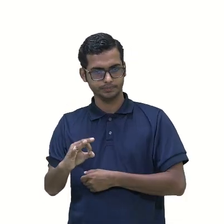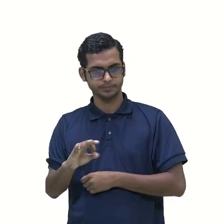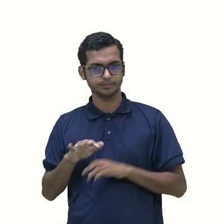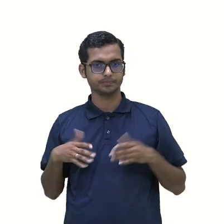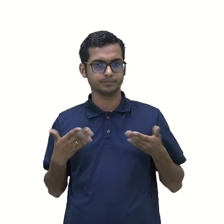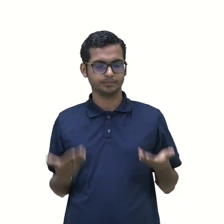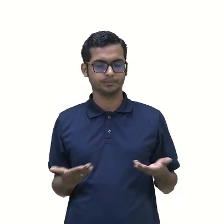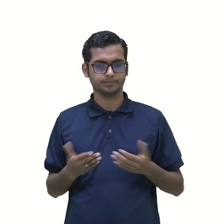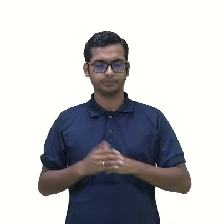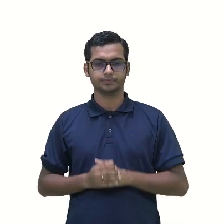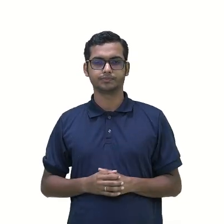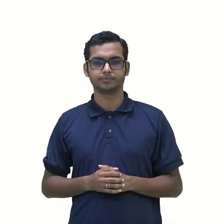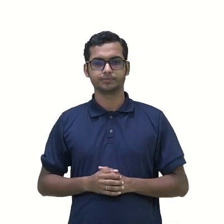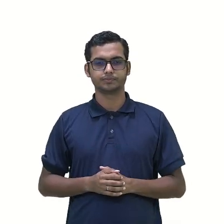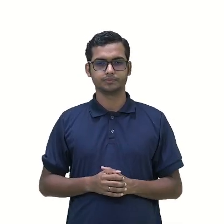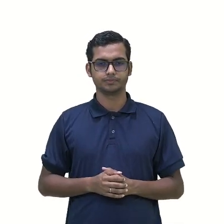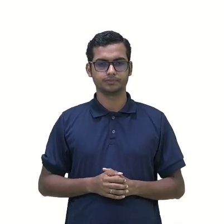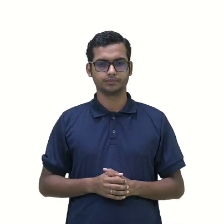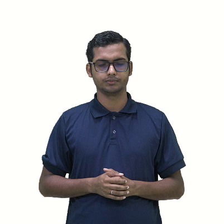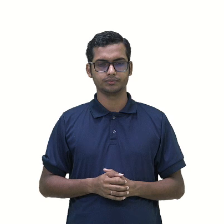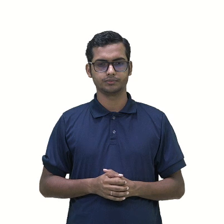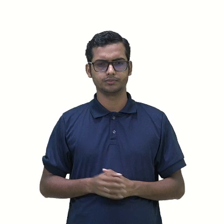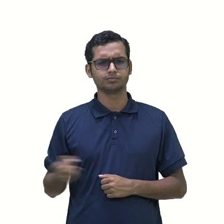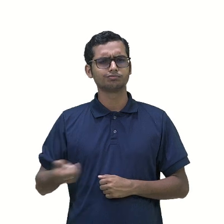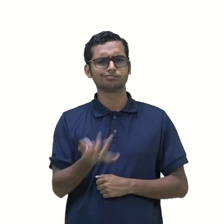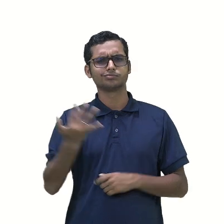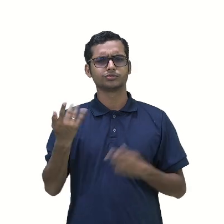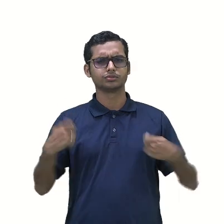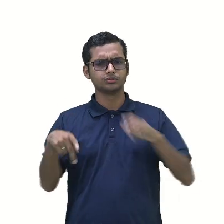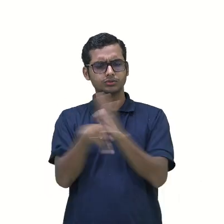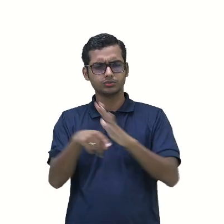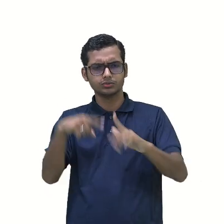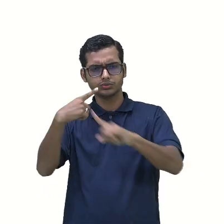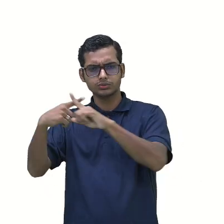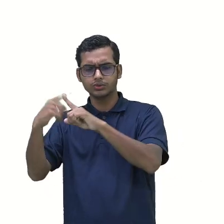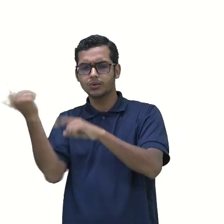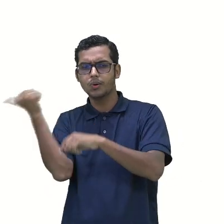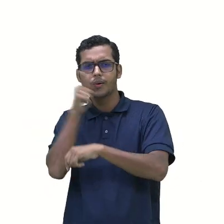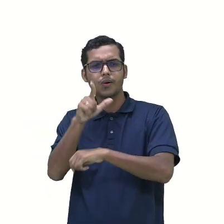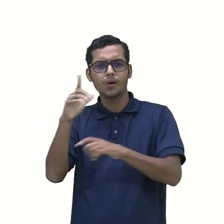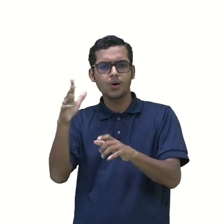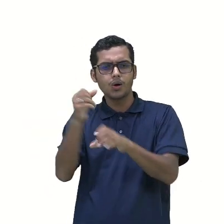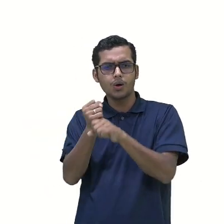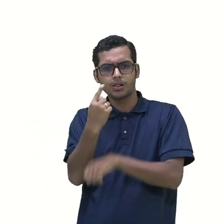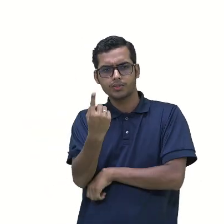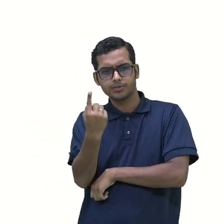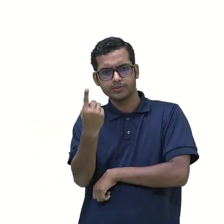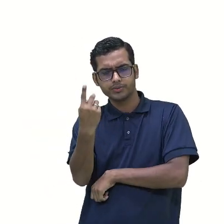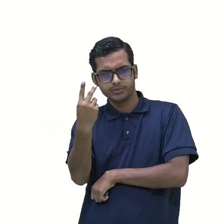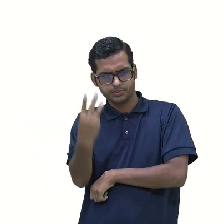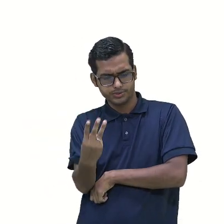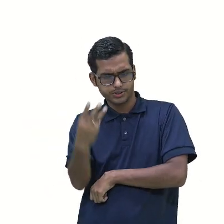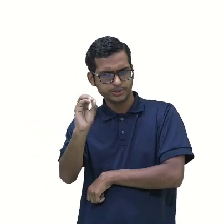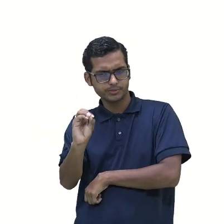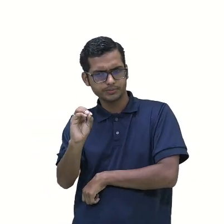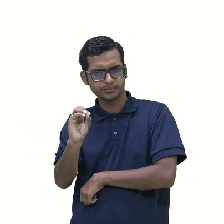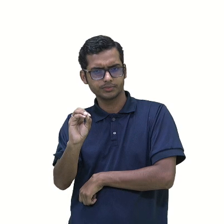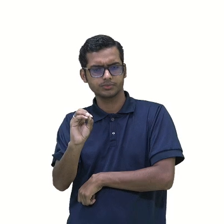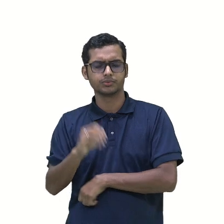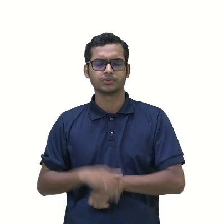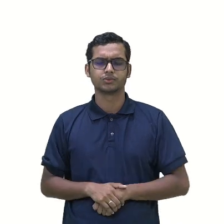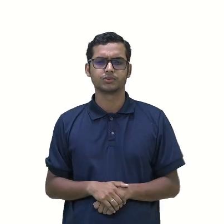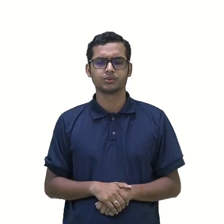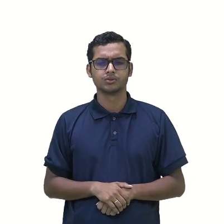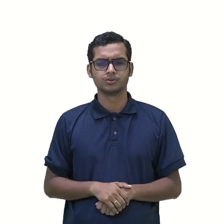seja, por quanto que eu vou ter que multiplicar para dar 30 aqui embaixo no denominador? Vou ter que multiplicar por 2,